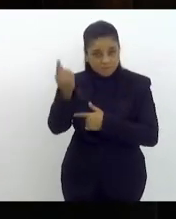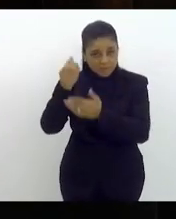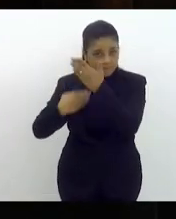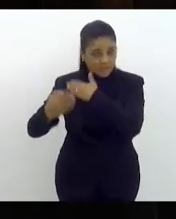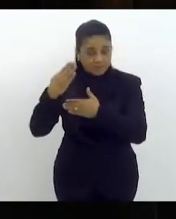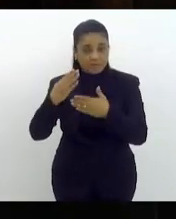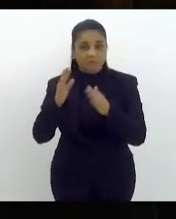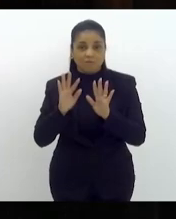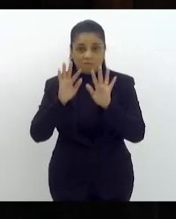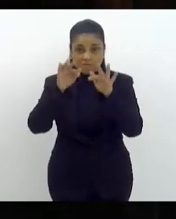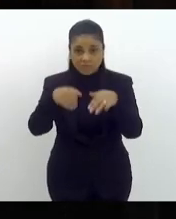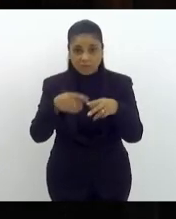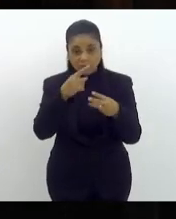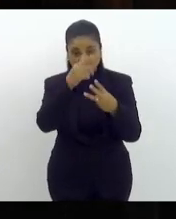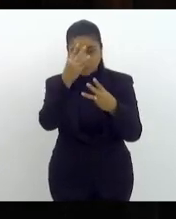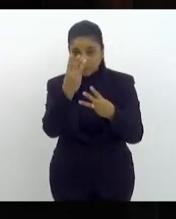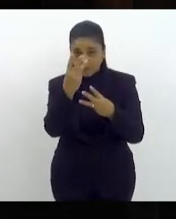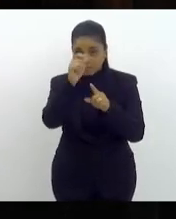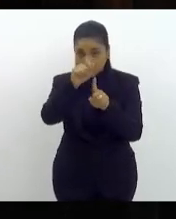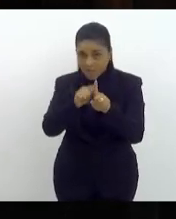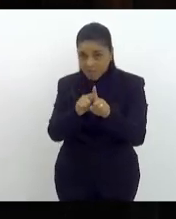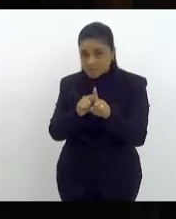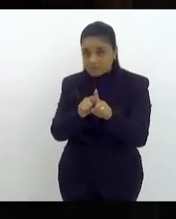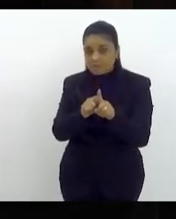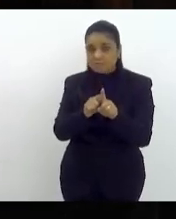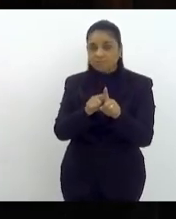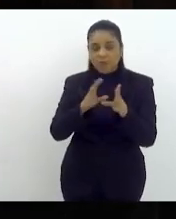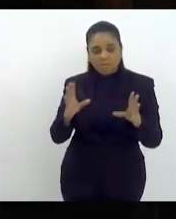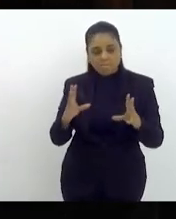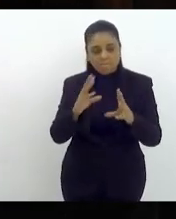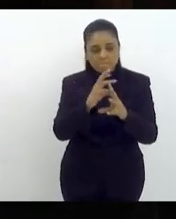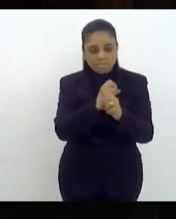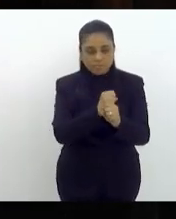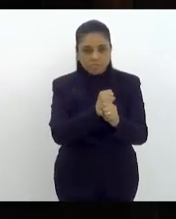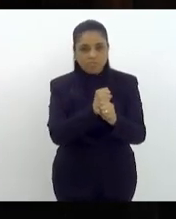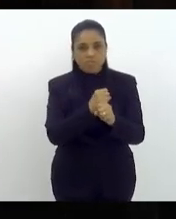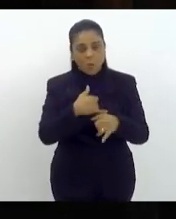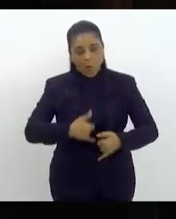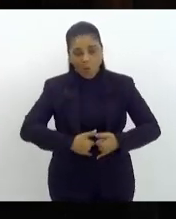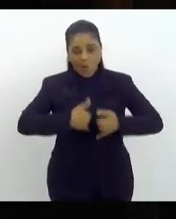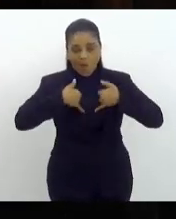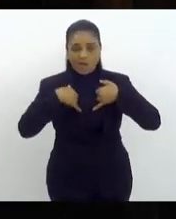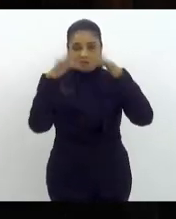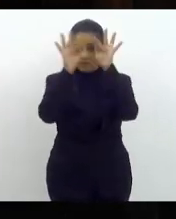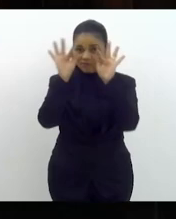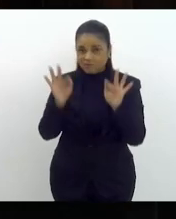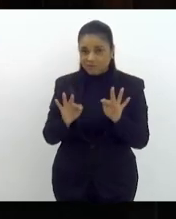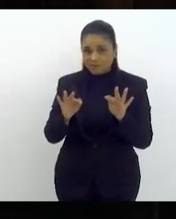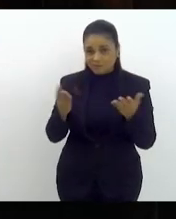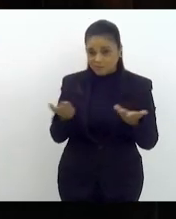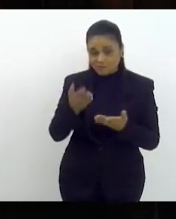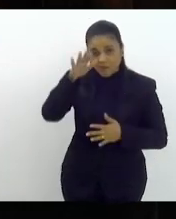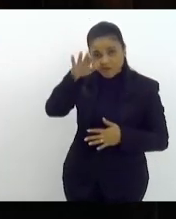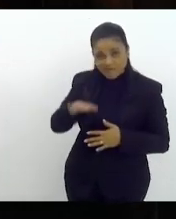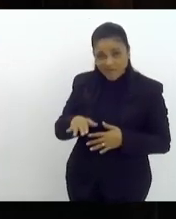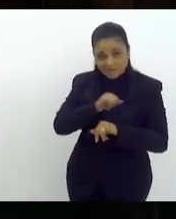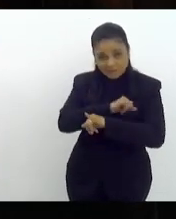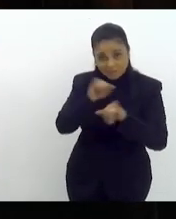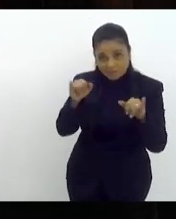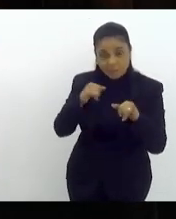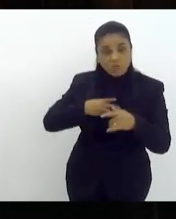trimestre e já fizemos ali um apanhado e ficam honrado e feliz de dar o furo aqui nessa tarde dizendo que essa ccj